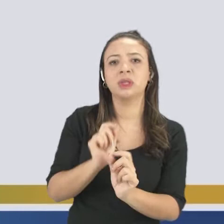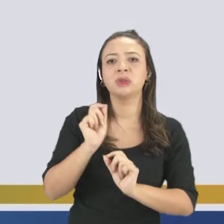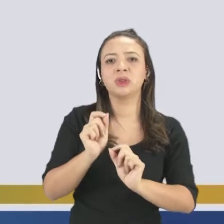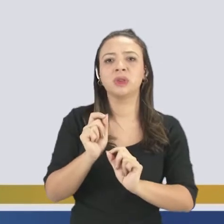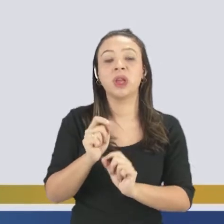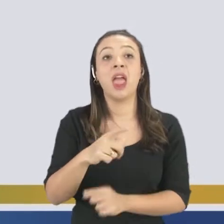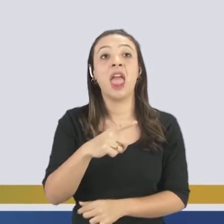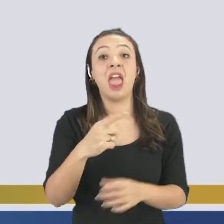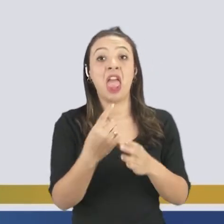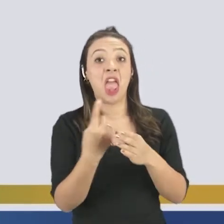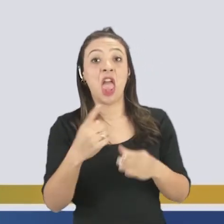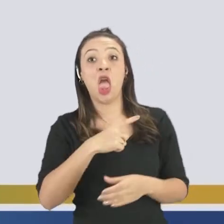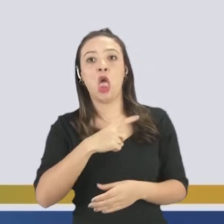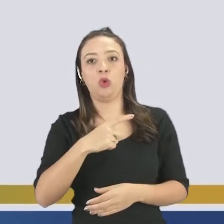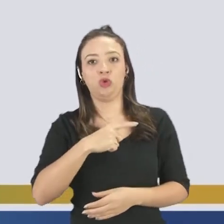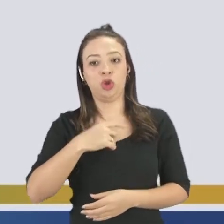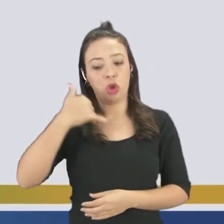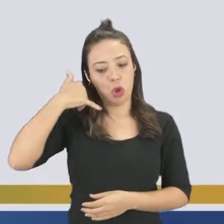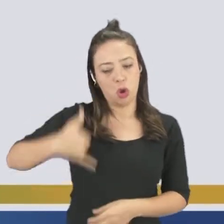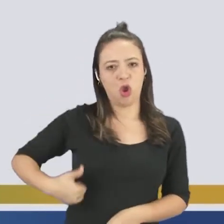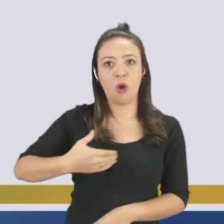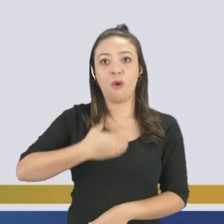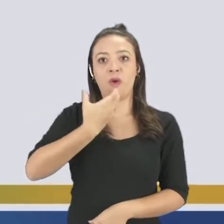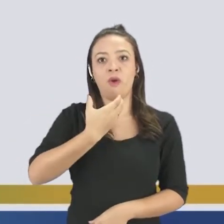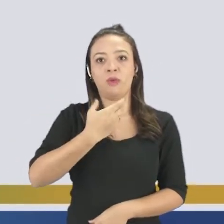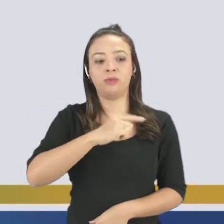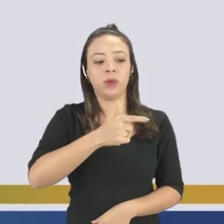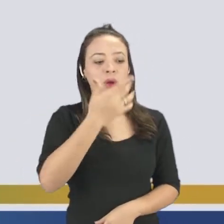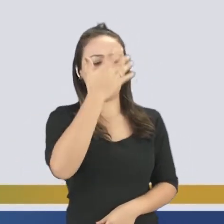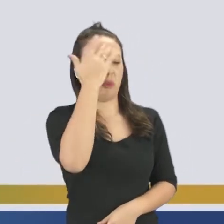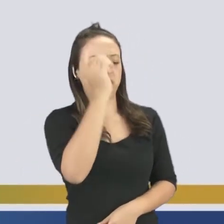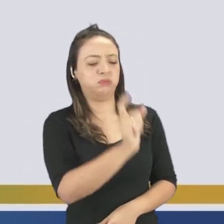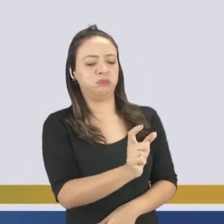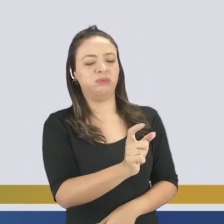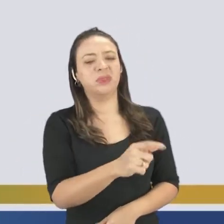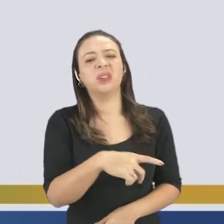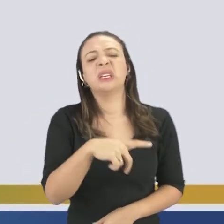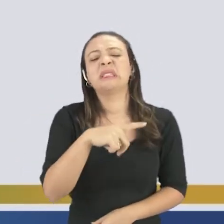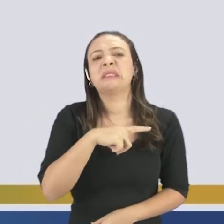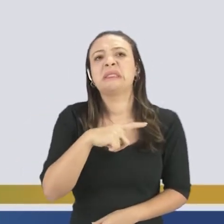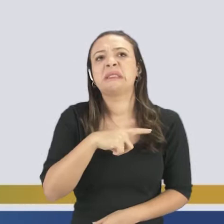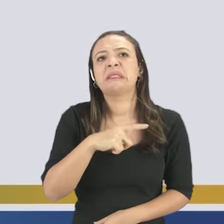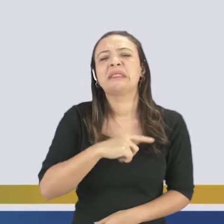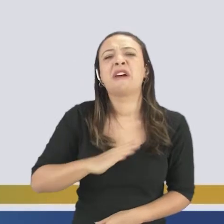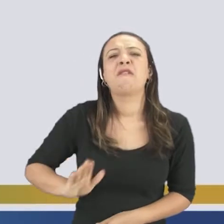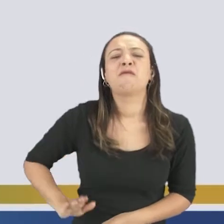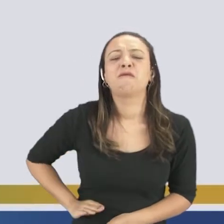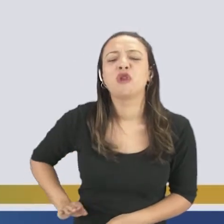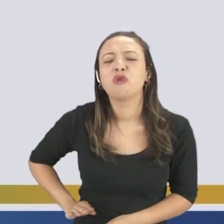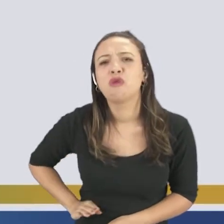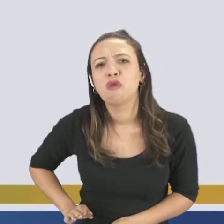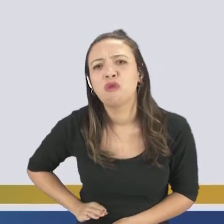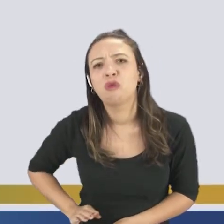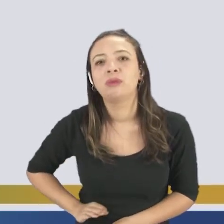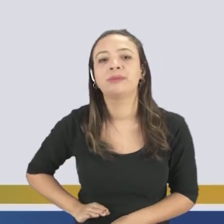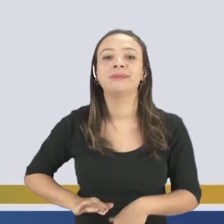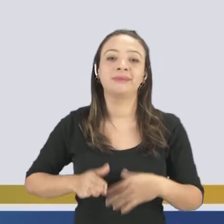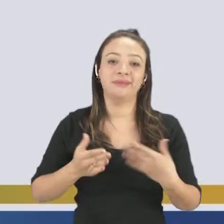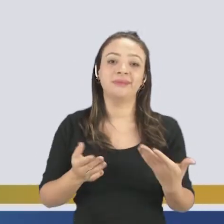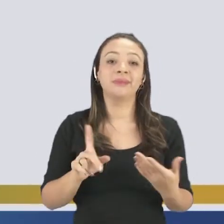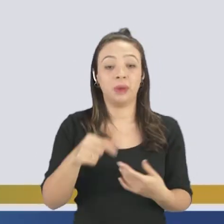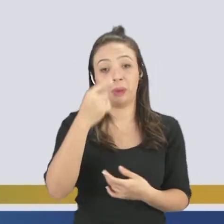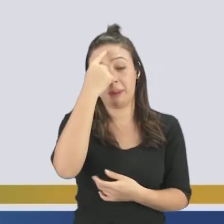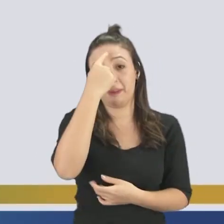um iPhone, e você? E a pessoa com fome vai e diz: eu tenho um iPhone. Então, essa é uma figura